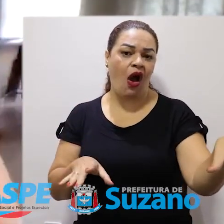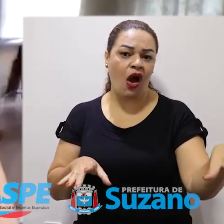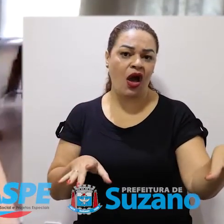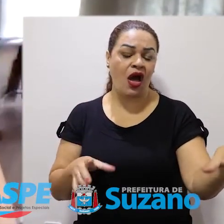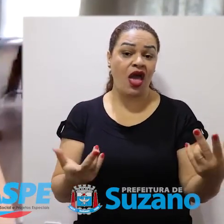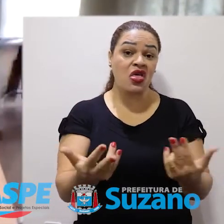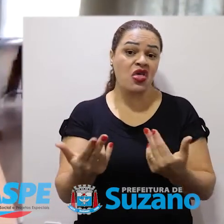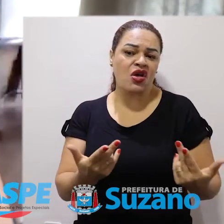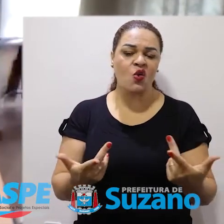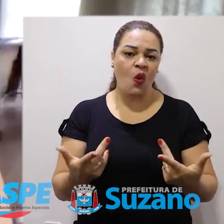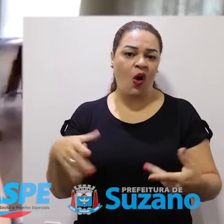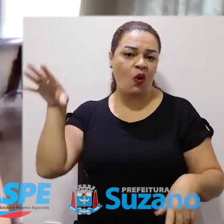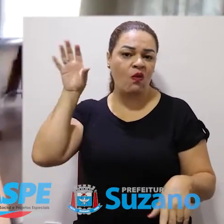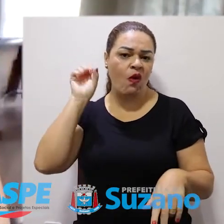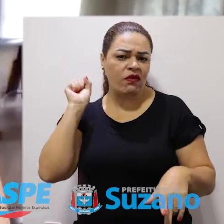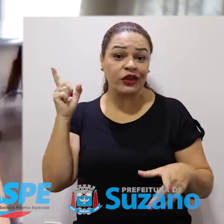daquilo que nos constitui, né?